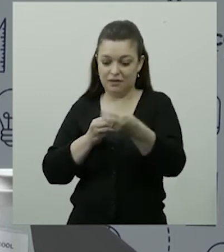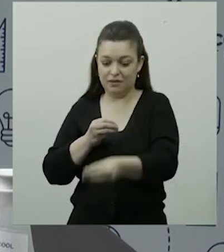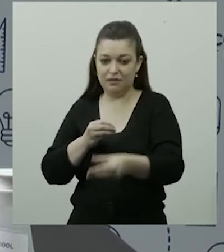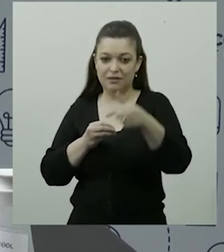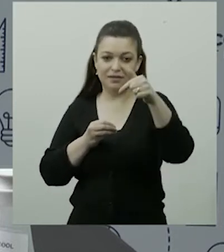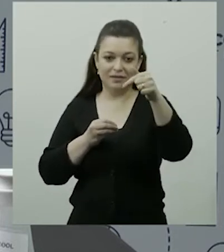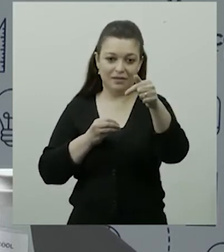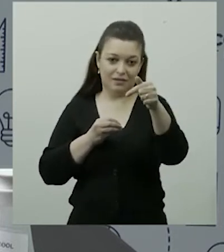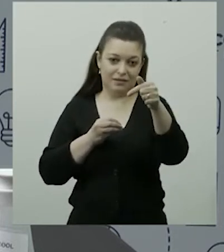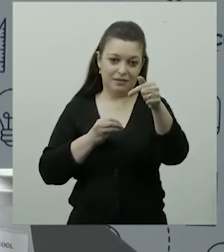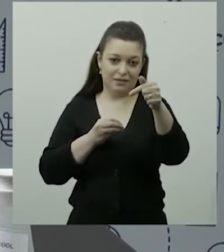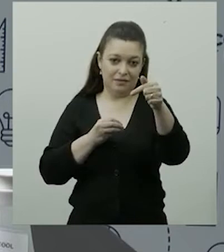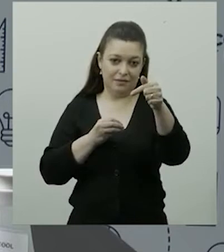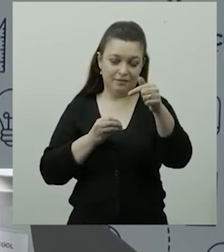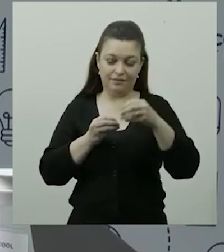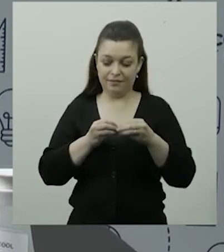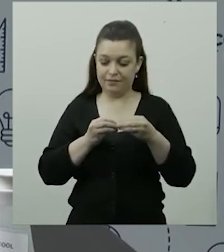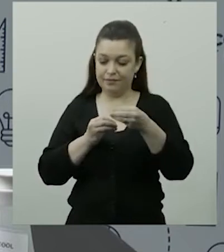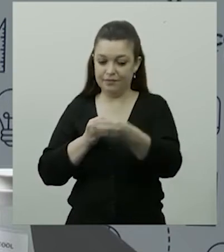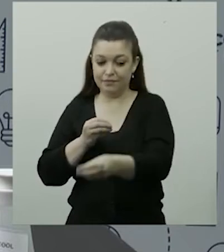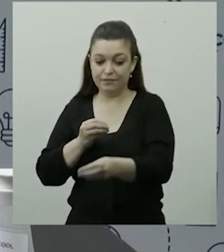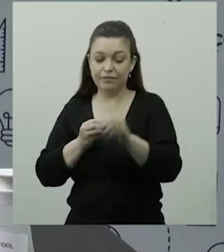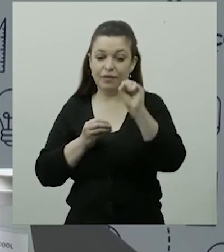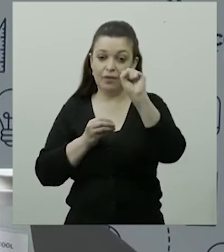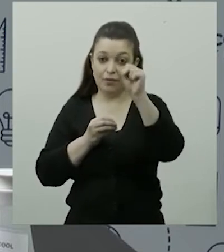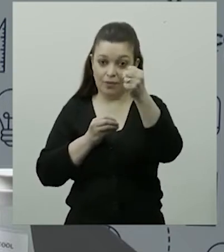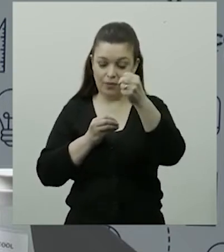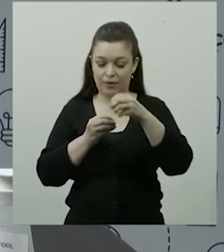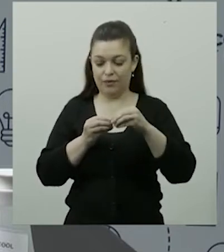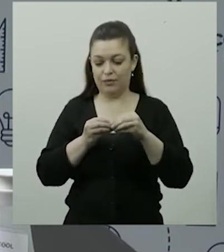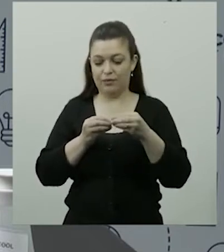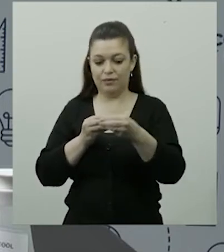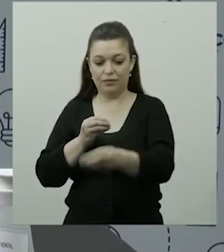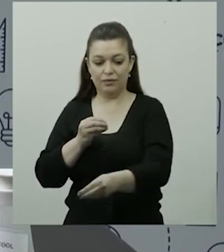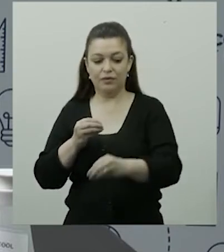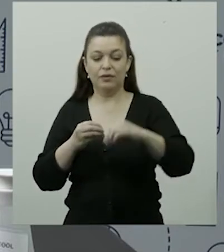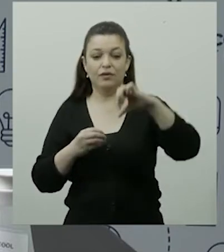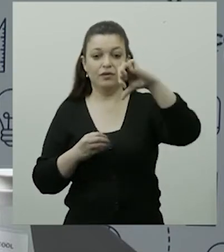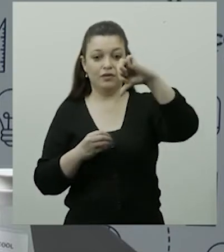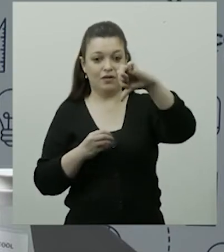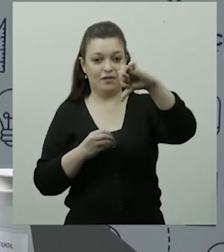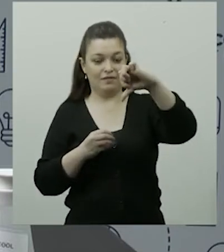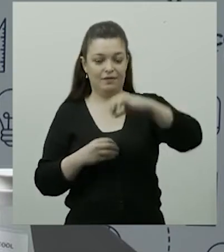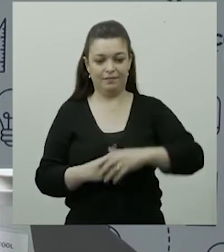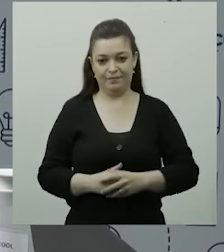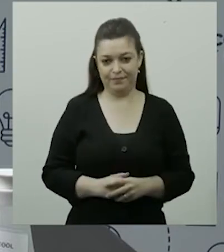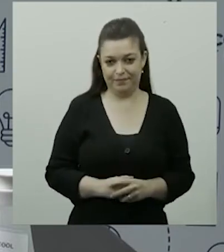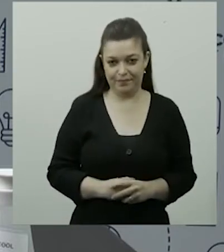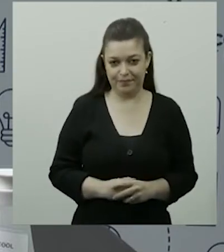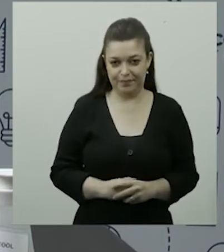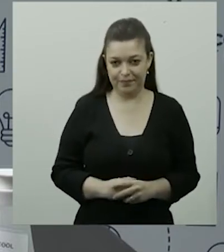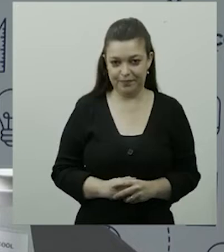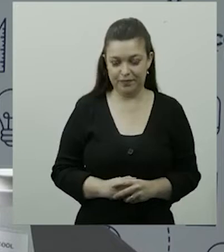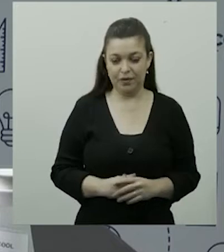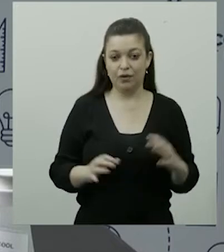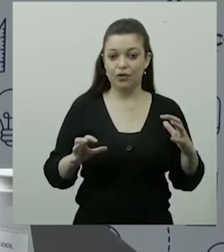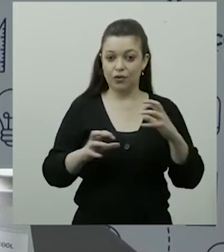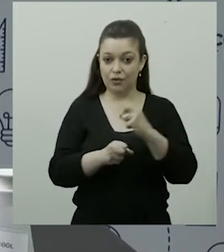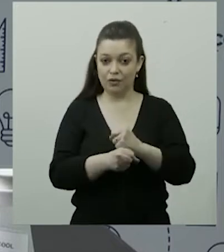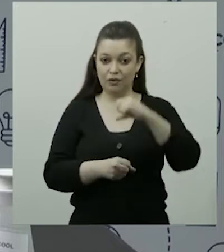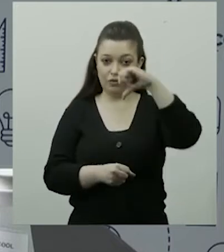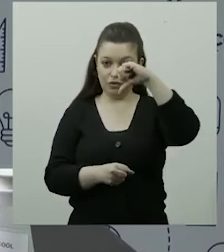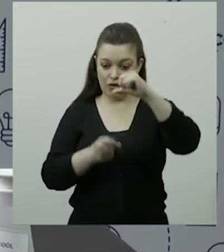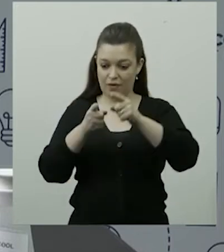6, 7, 8, 9. 9.